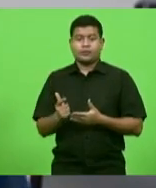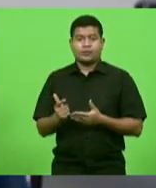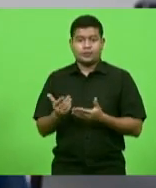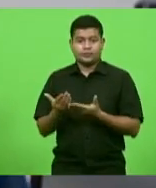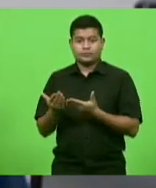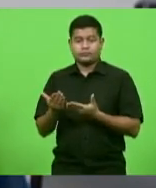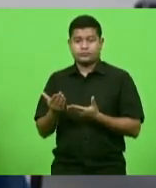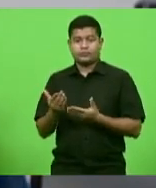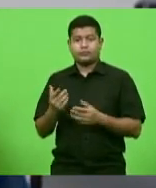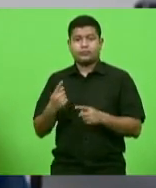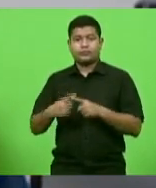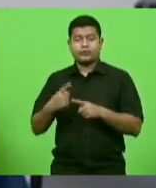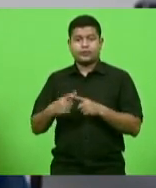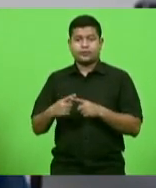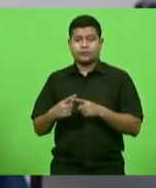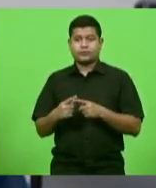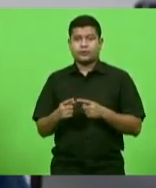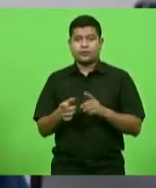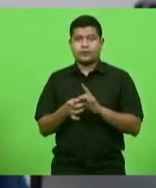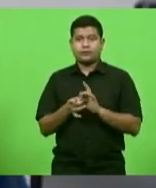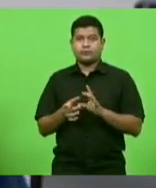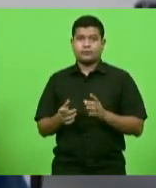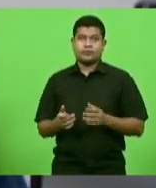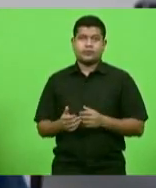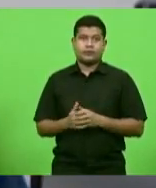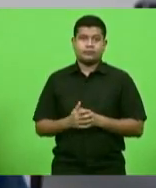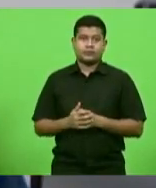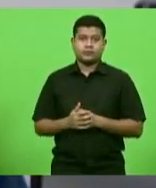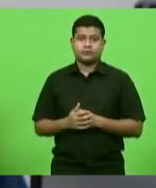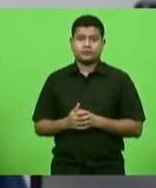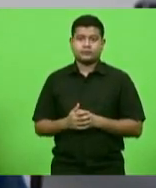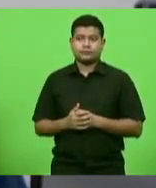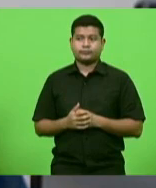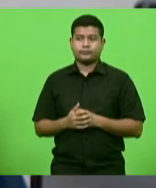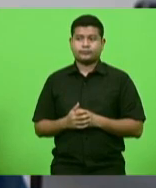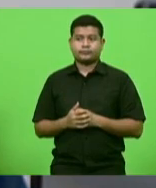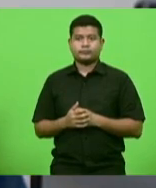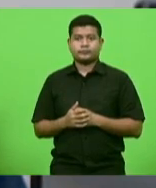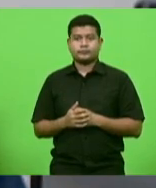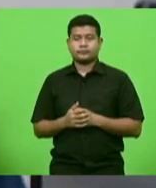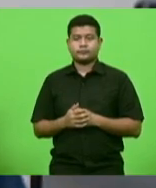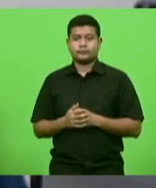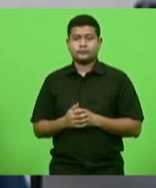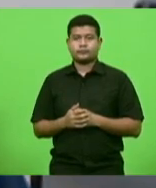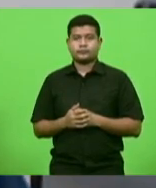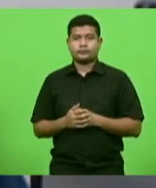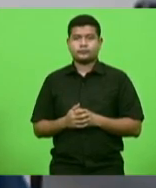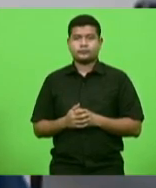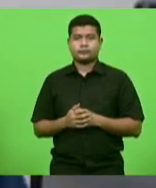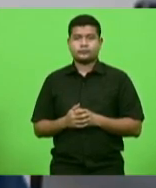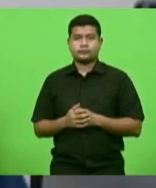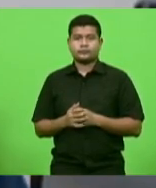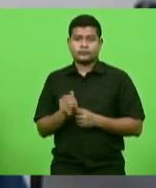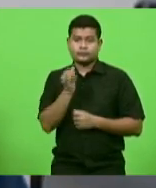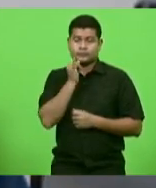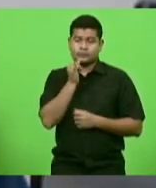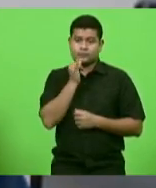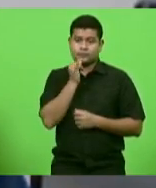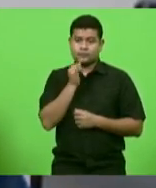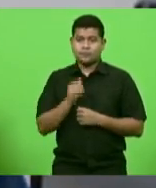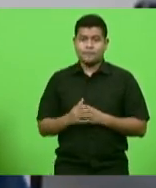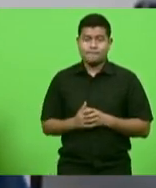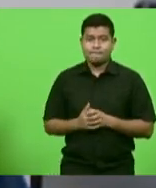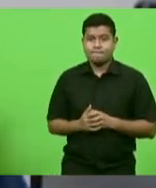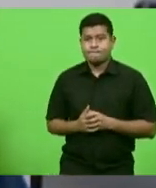licitação bem como eu posso disposições da lei de licitações exemplo no